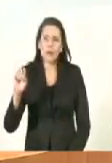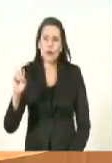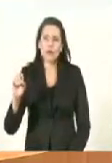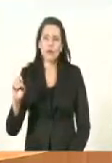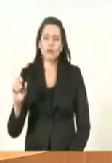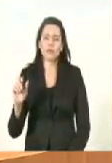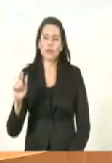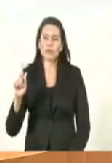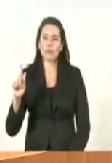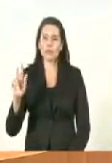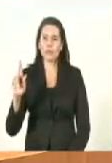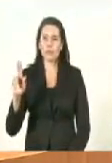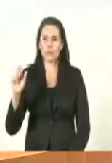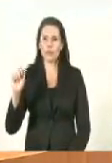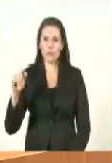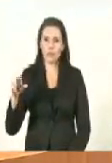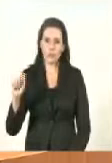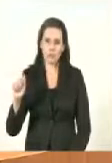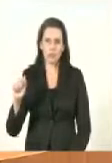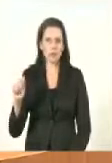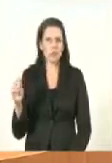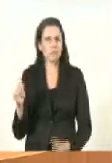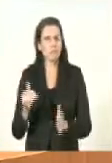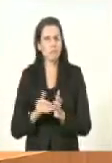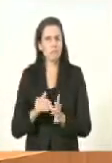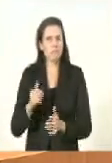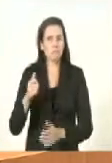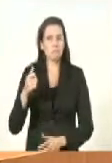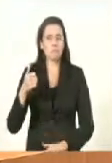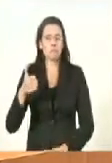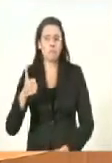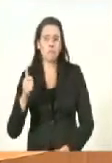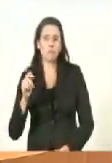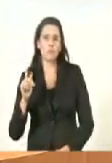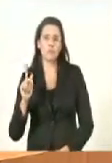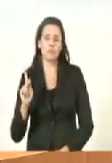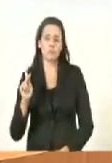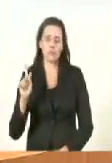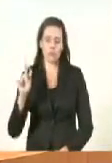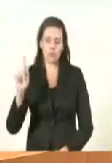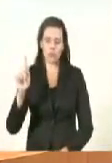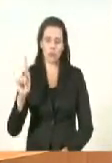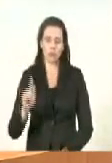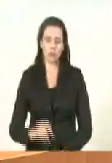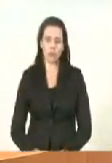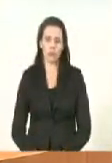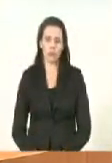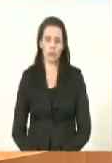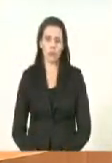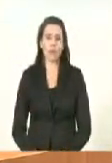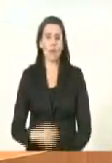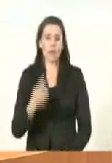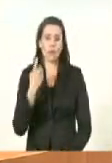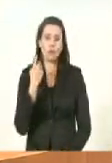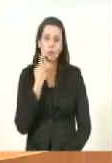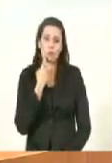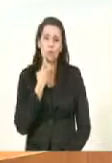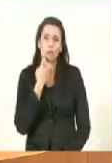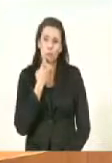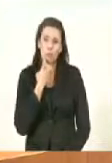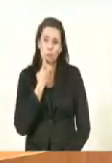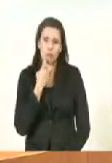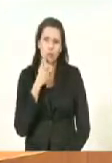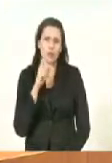utilizam ração, quase 800 gramas de ração, 900 gramas de ração, e o peixe consegue engordar um quilo. Ou